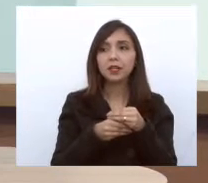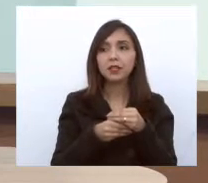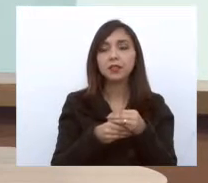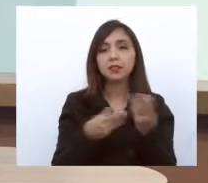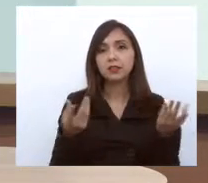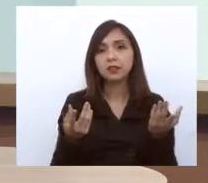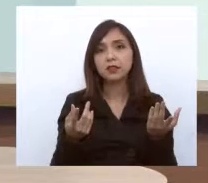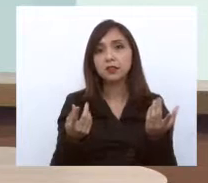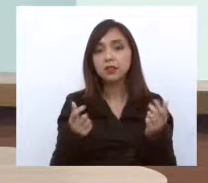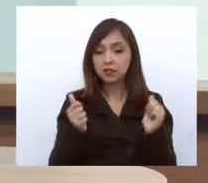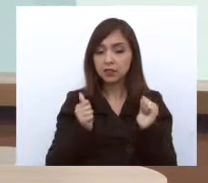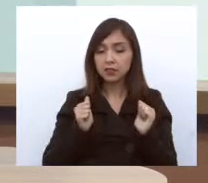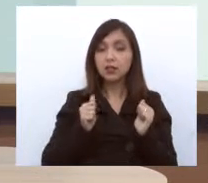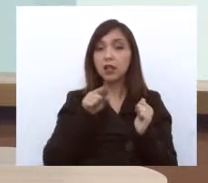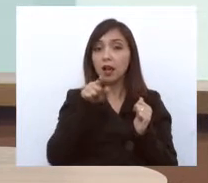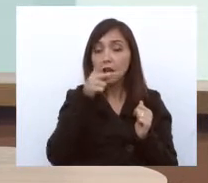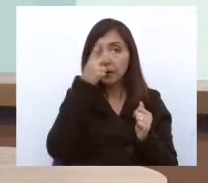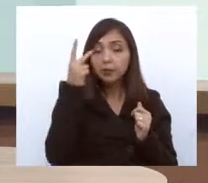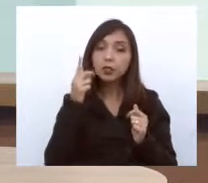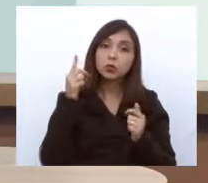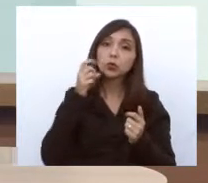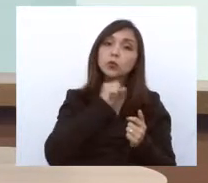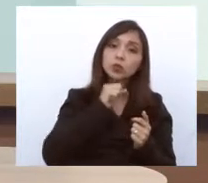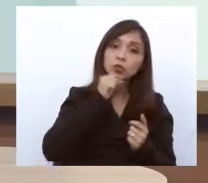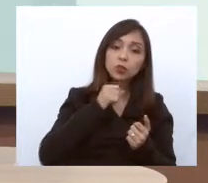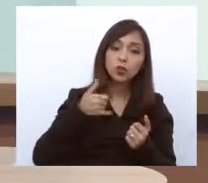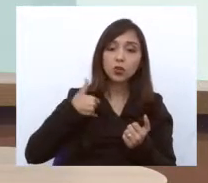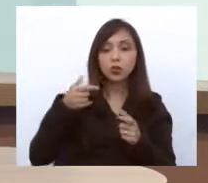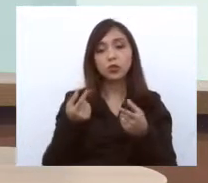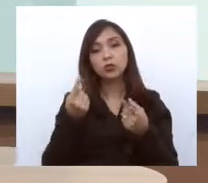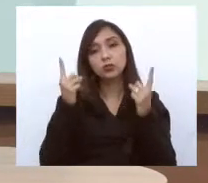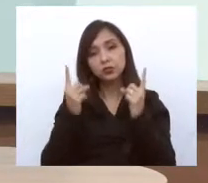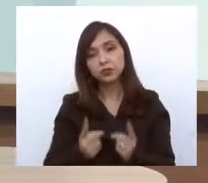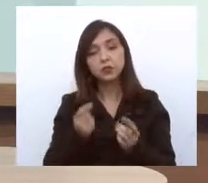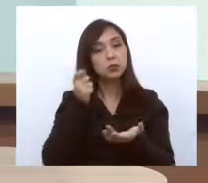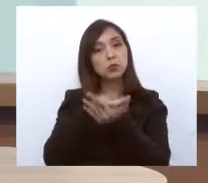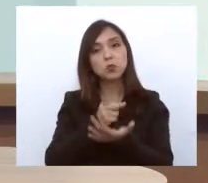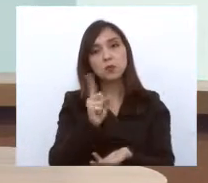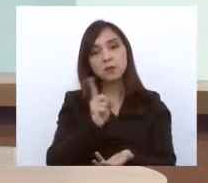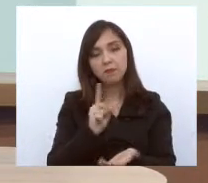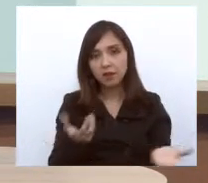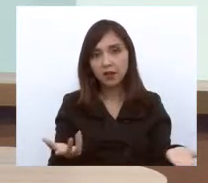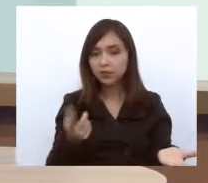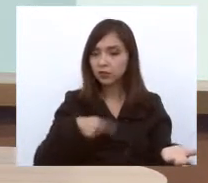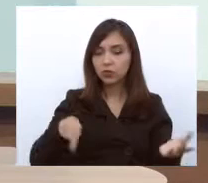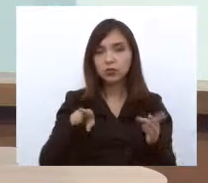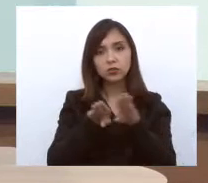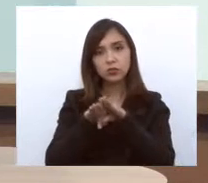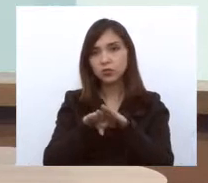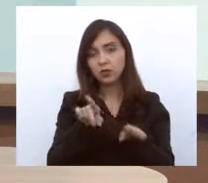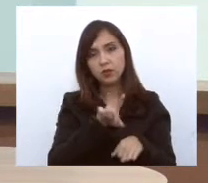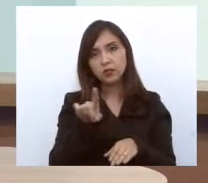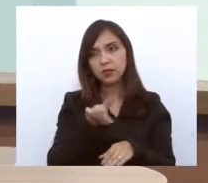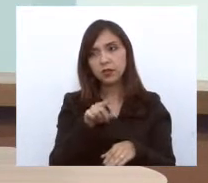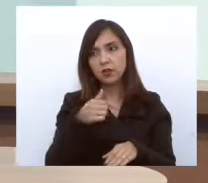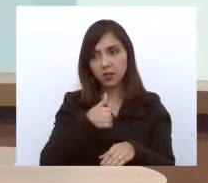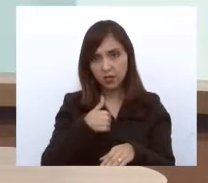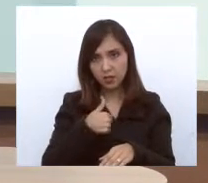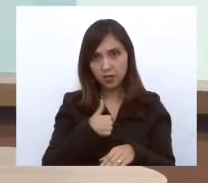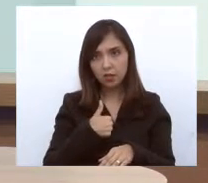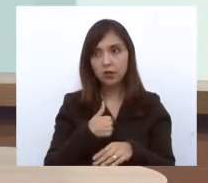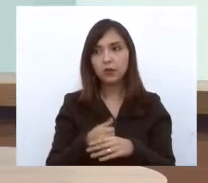isenta os idosos e deficientes, dizendo que somos iguais. Não somos iguais. Quando eu